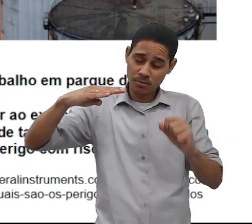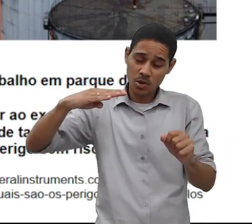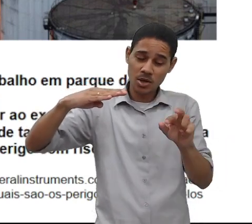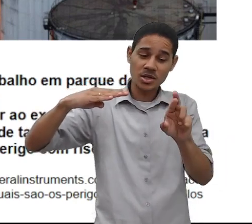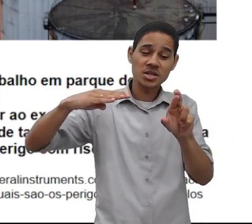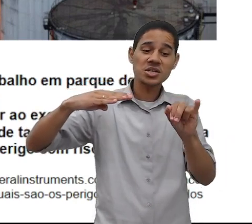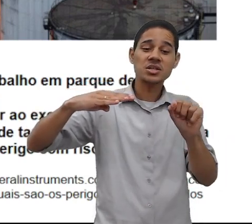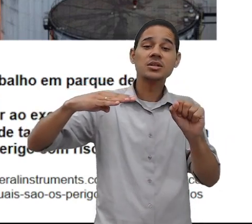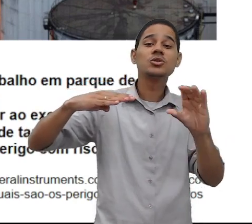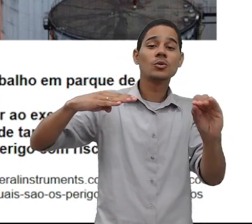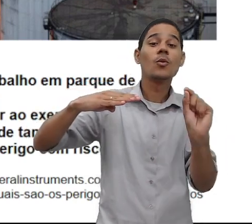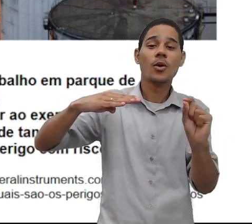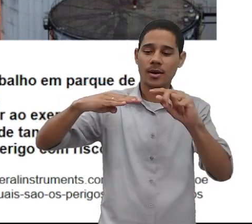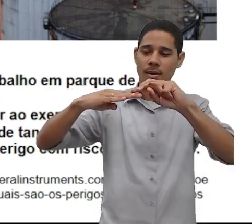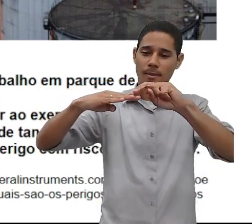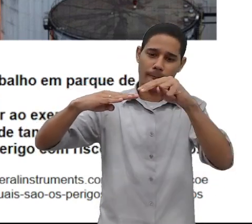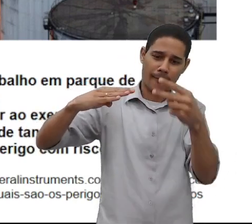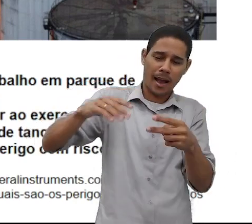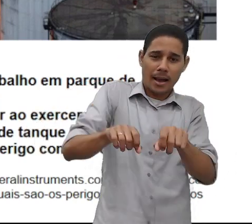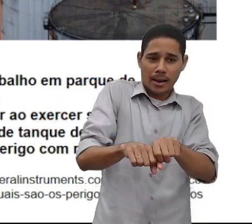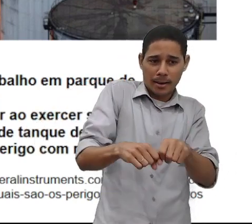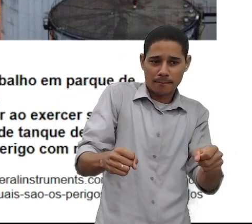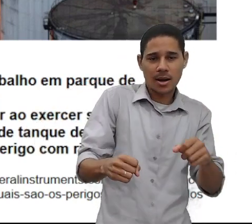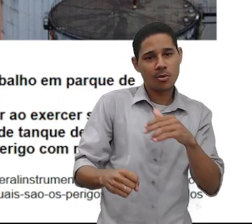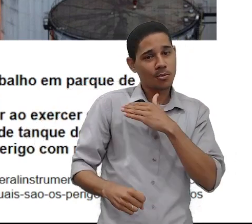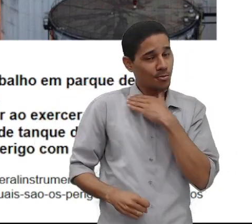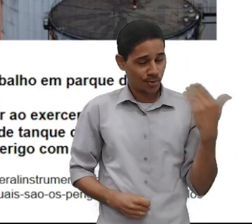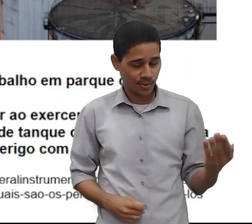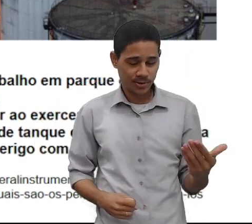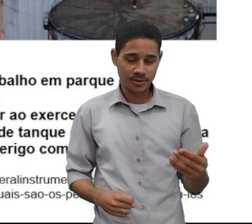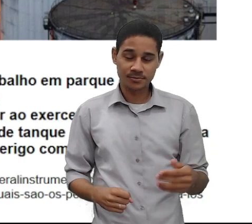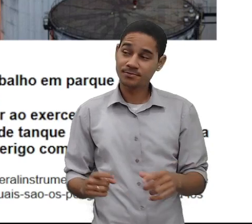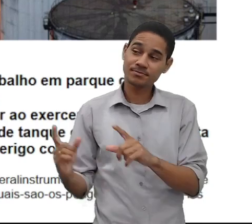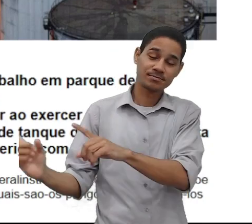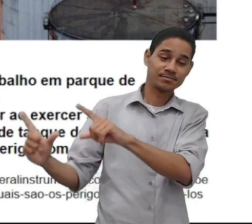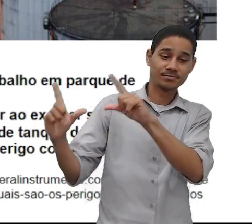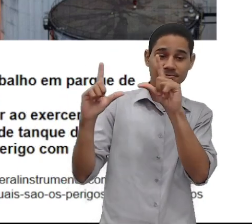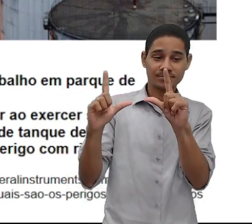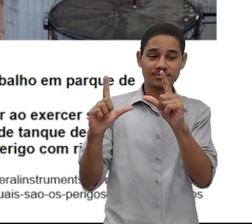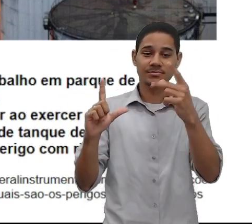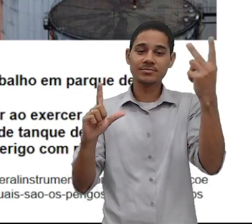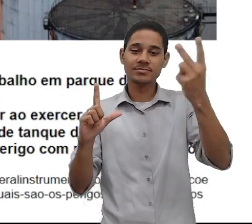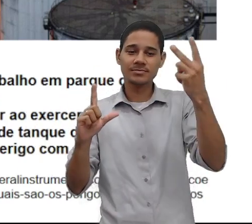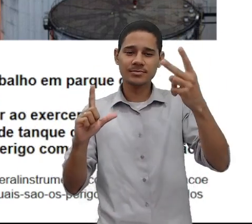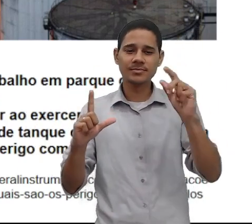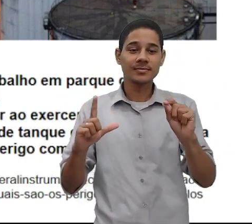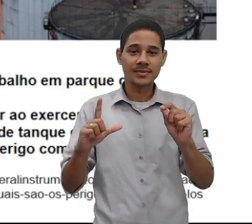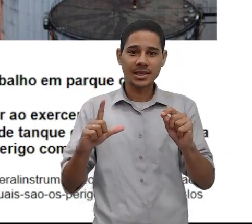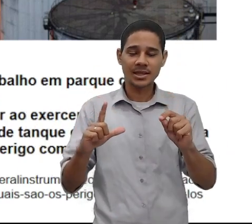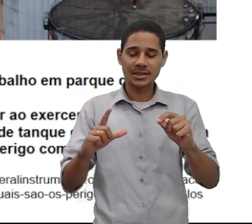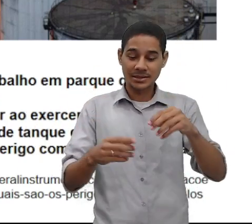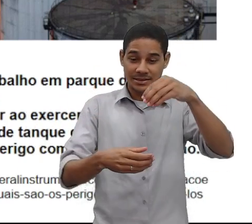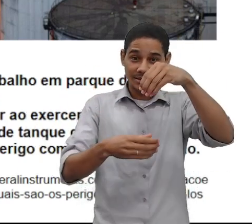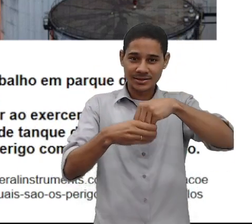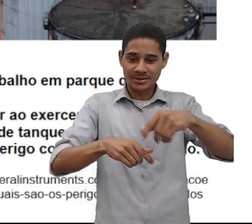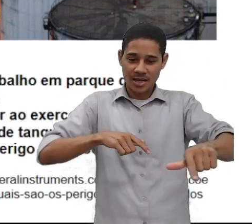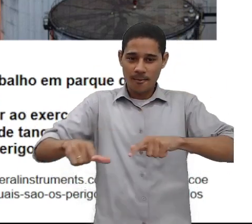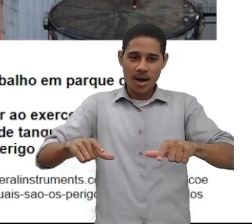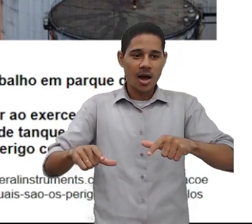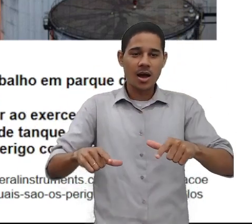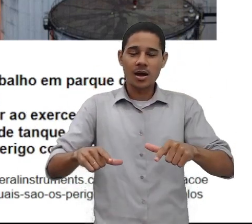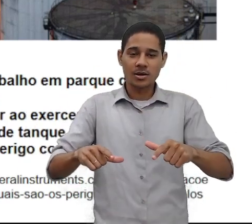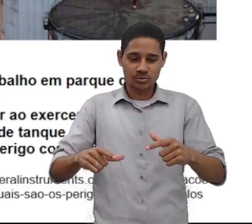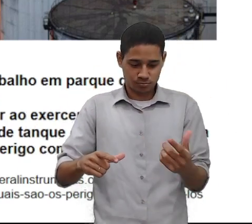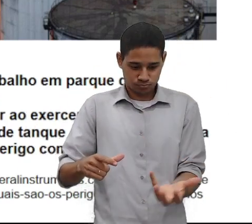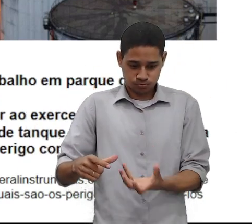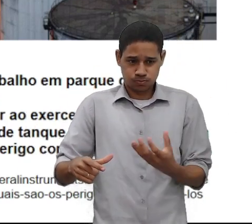de fratura ou morte. Na segunda figura, você vê um trabalhador exposto a um ambiente quente,